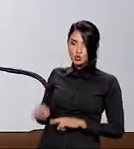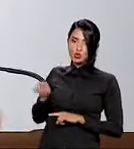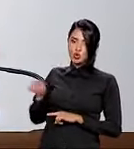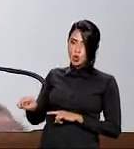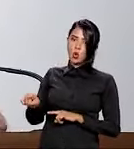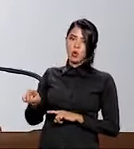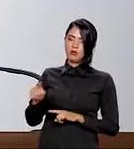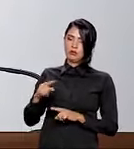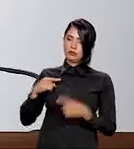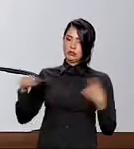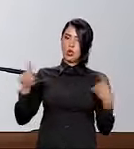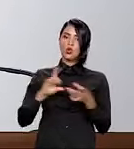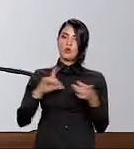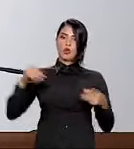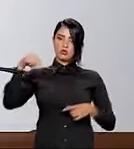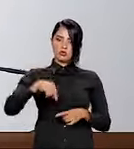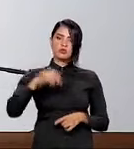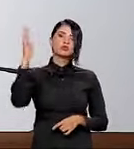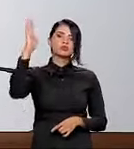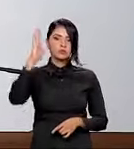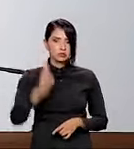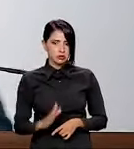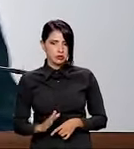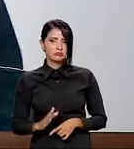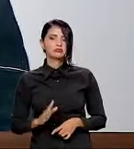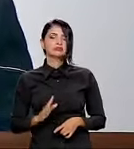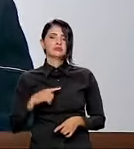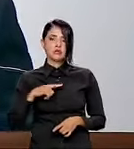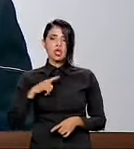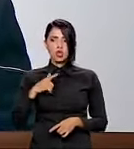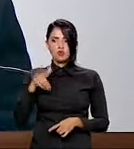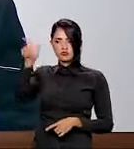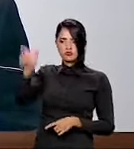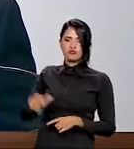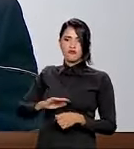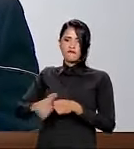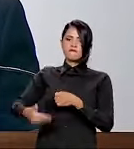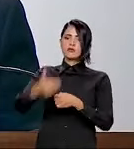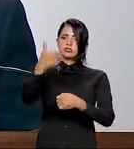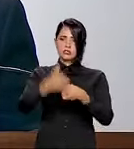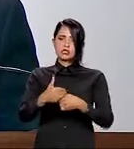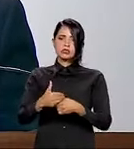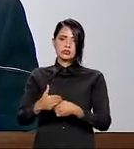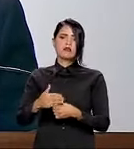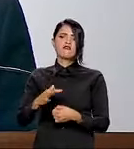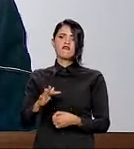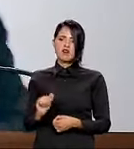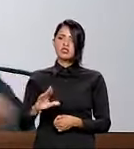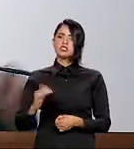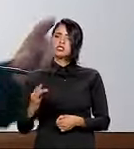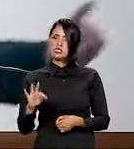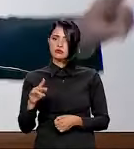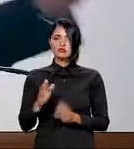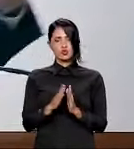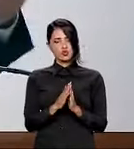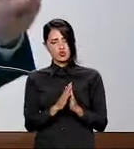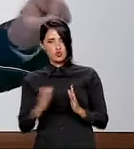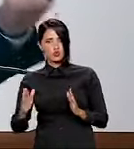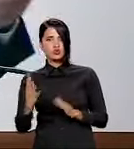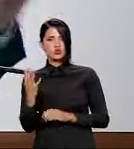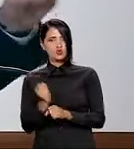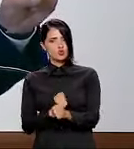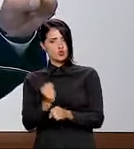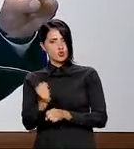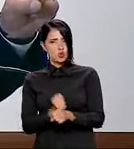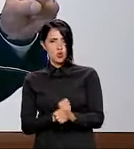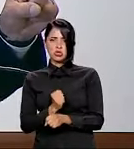não democrático aqui no Brasil. Eu conheci aqui um fascista, que durante